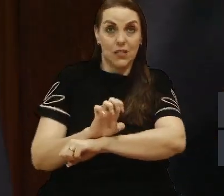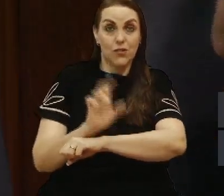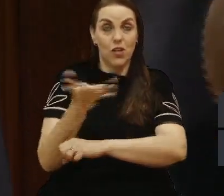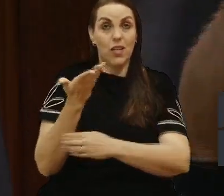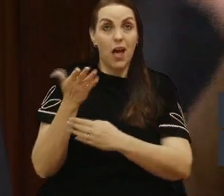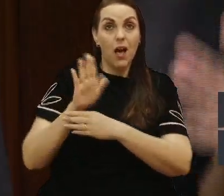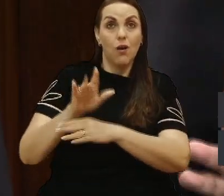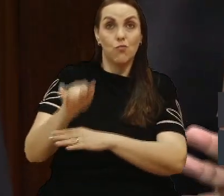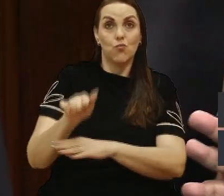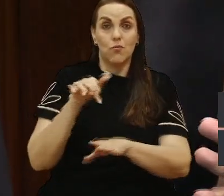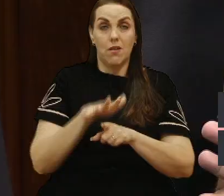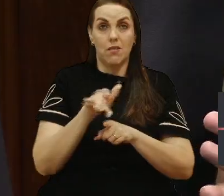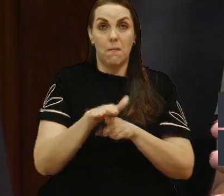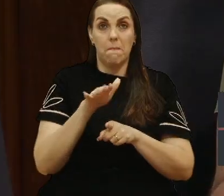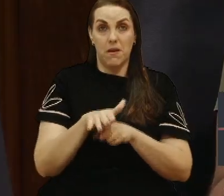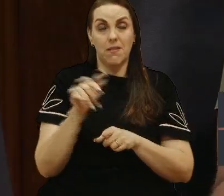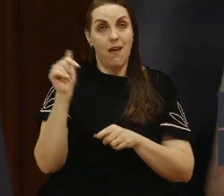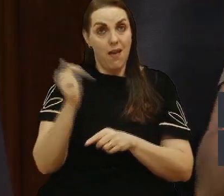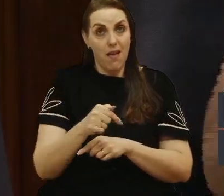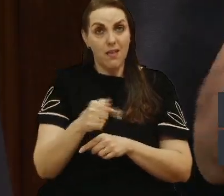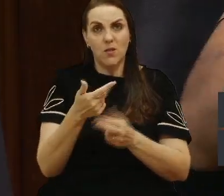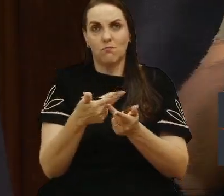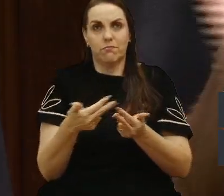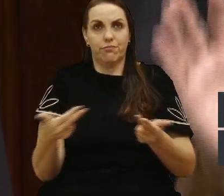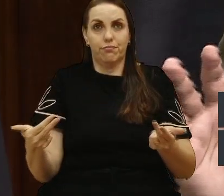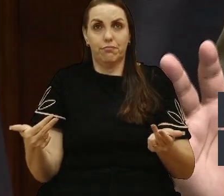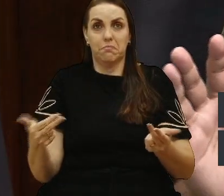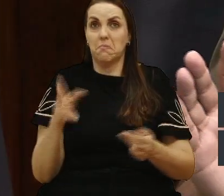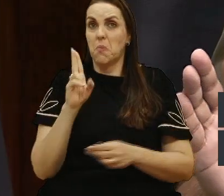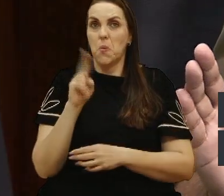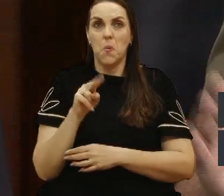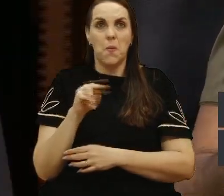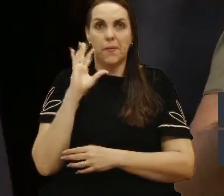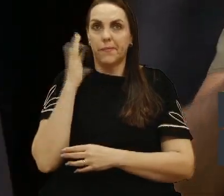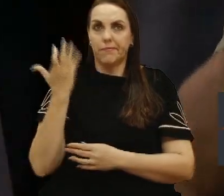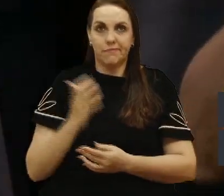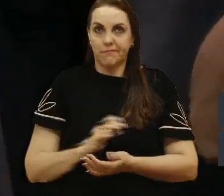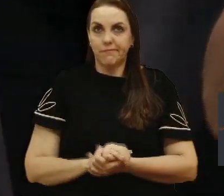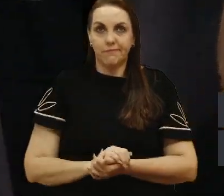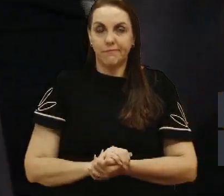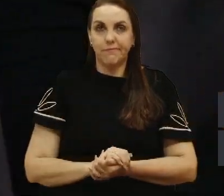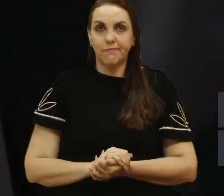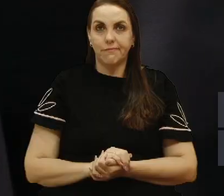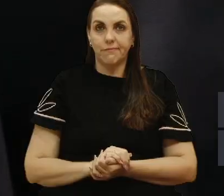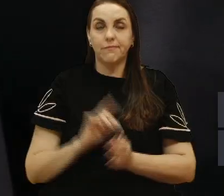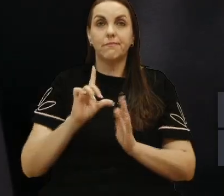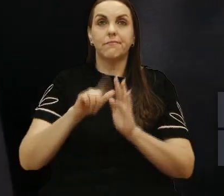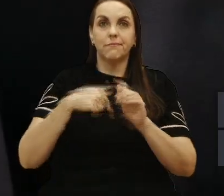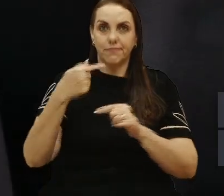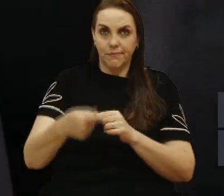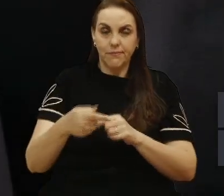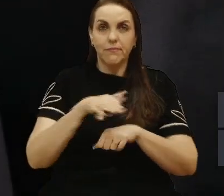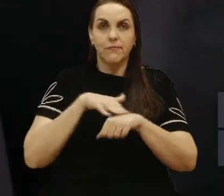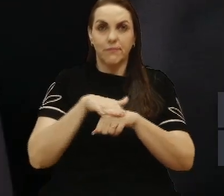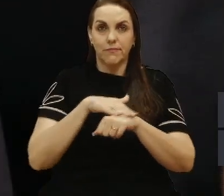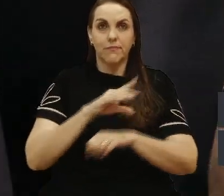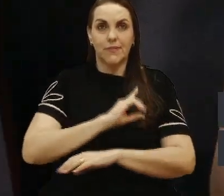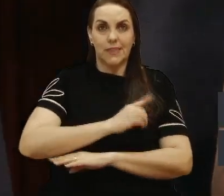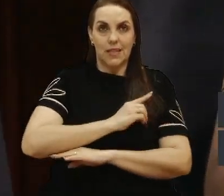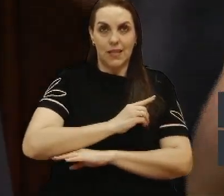essa demanda e outras tantas. E isso não saiu. Depois conversamos com o